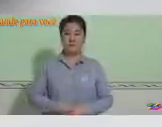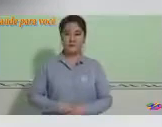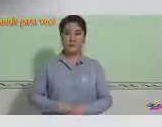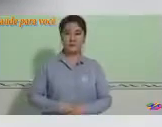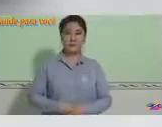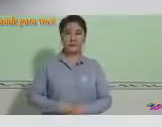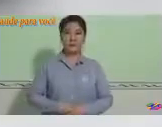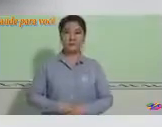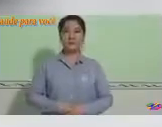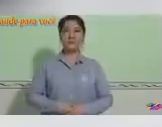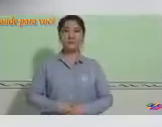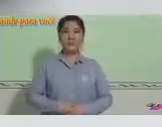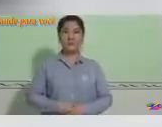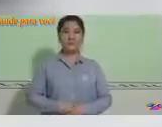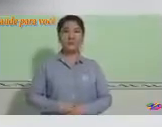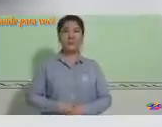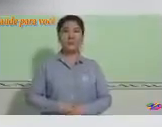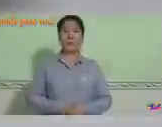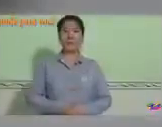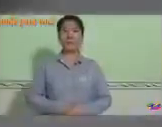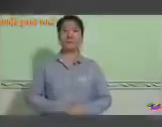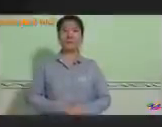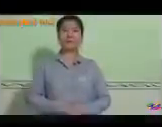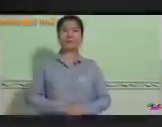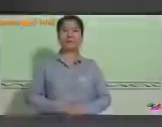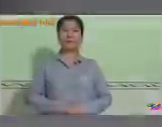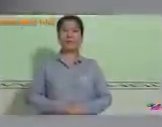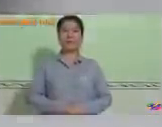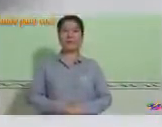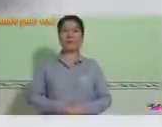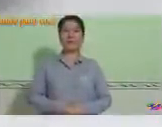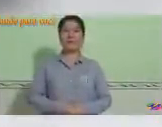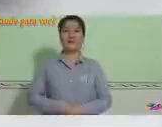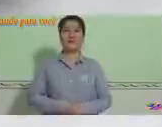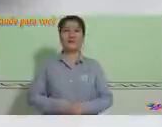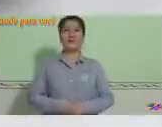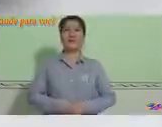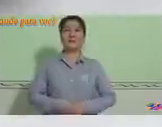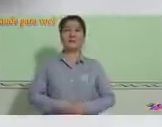psicomotricidade, fonoaudiologia e remédios, por exemplo.